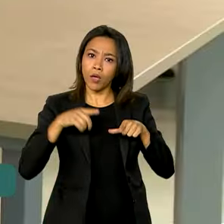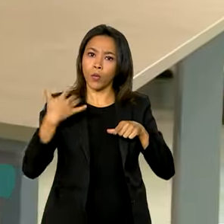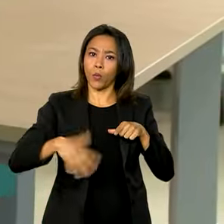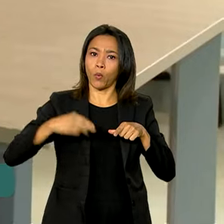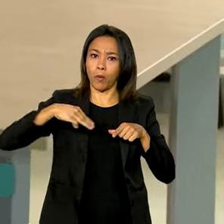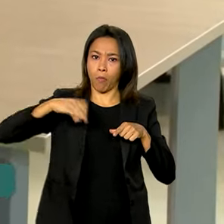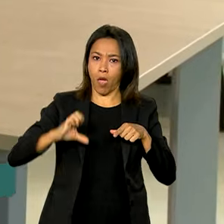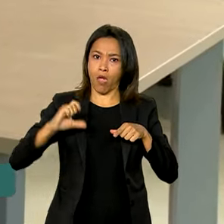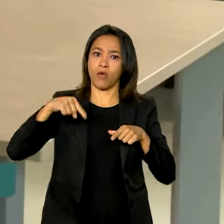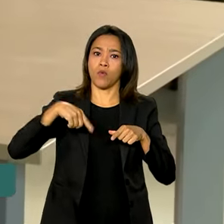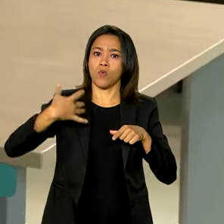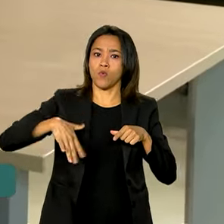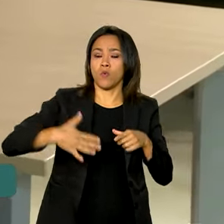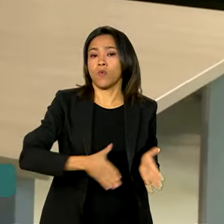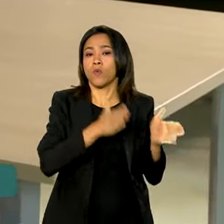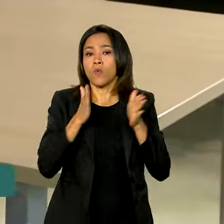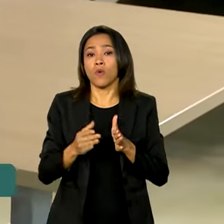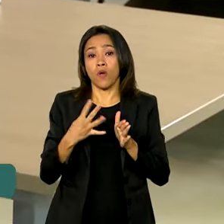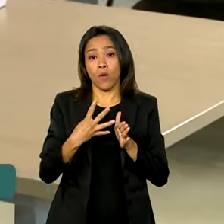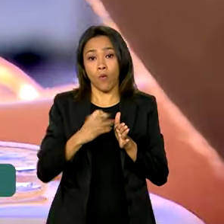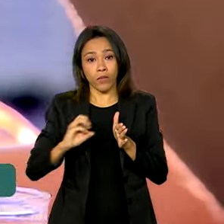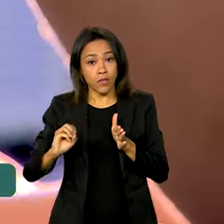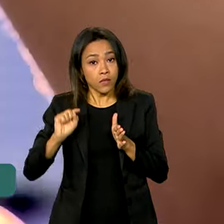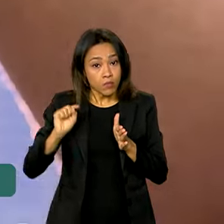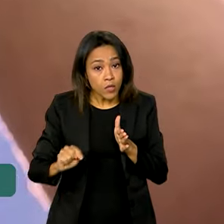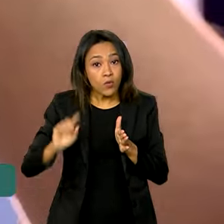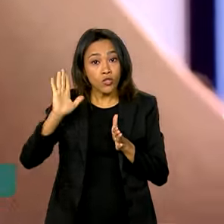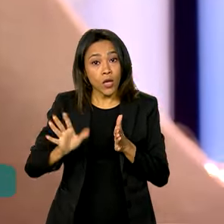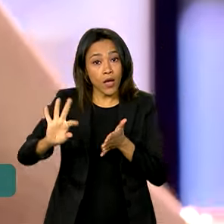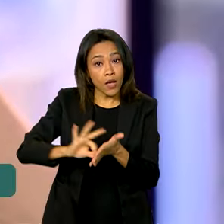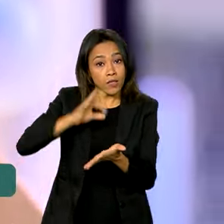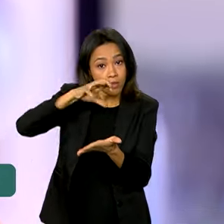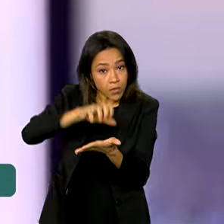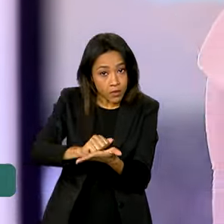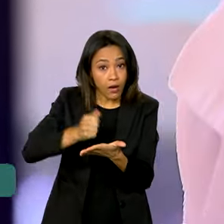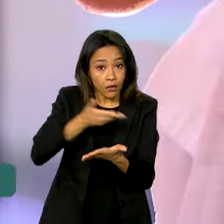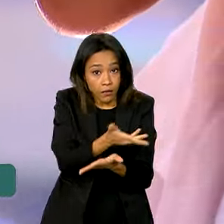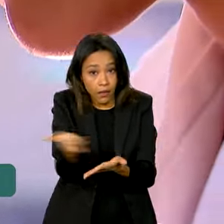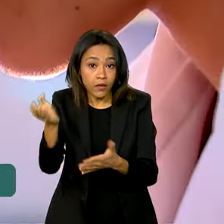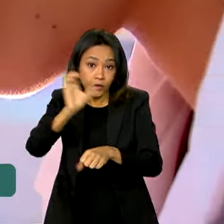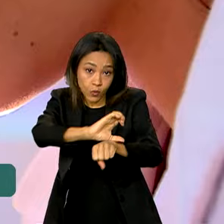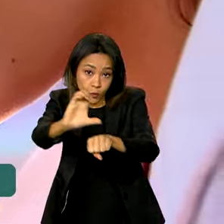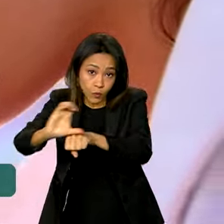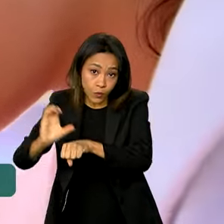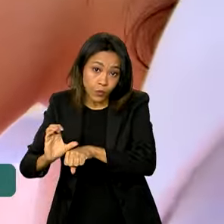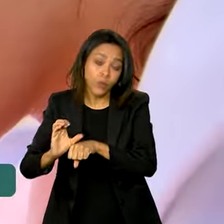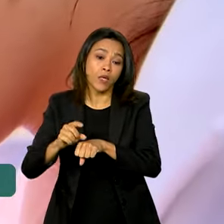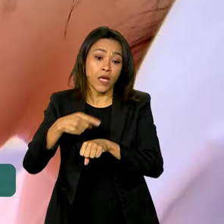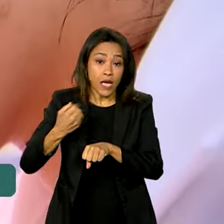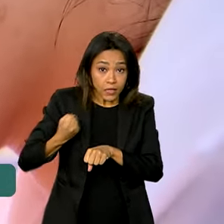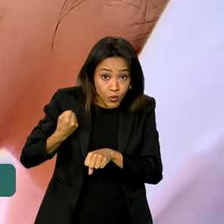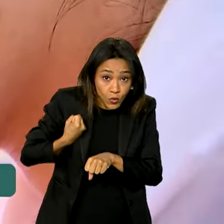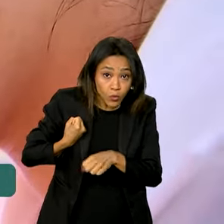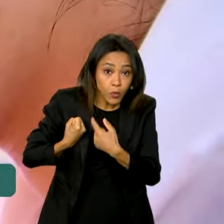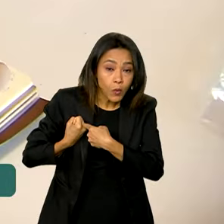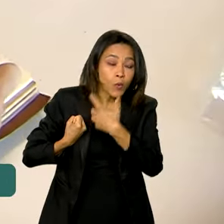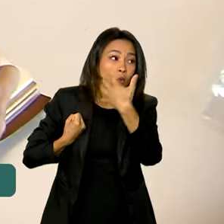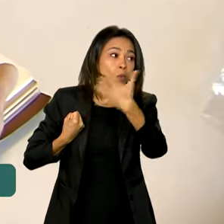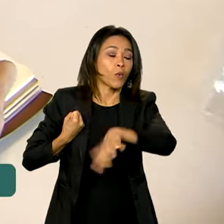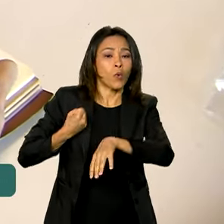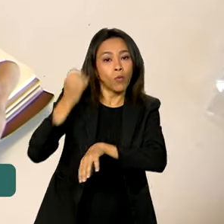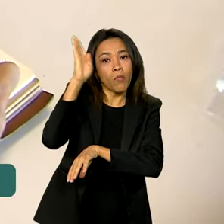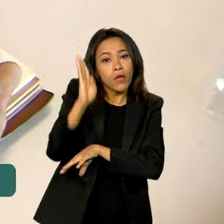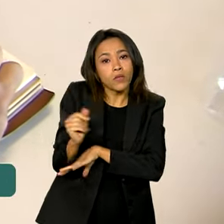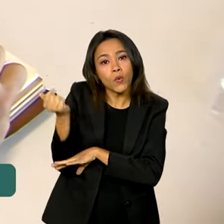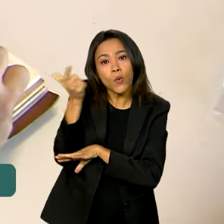e mais de 400 mil se matricularam nesses cursos. Com esses números, o Brasil alcançou